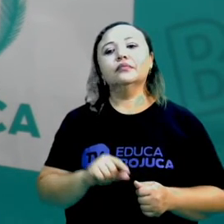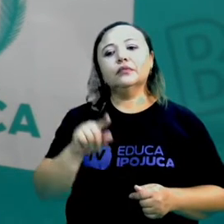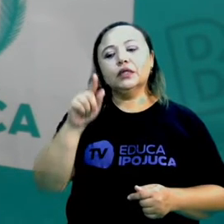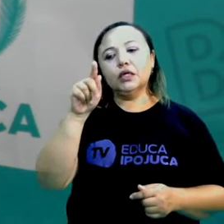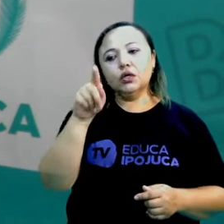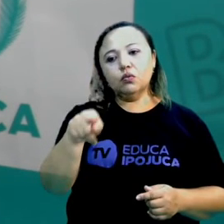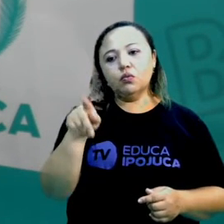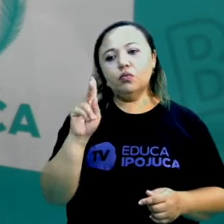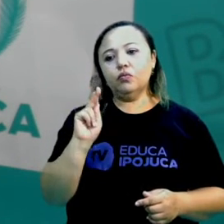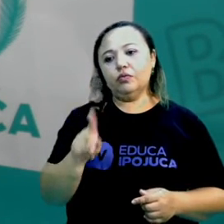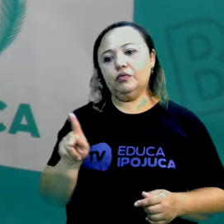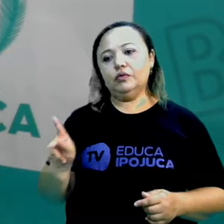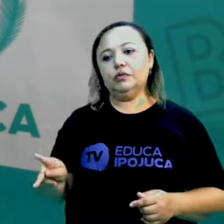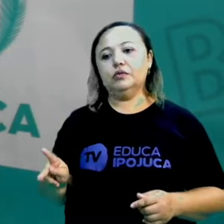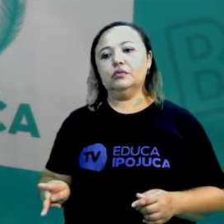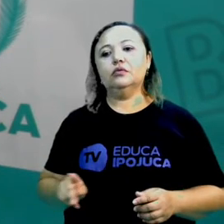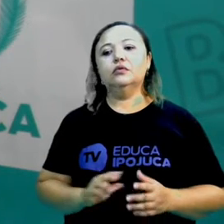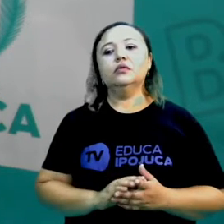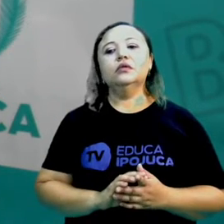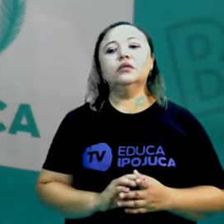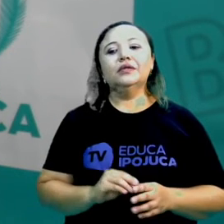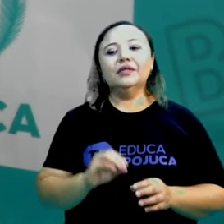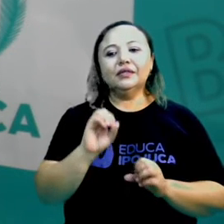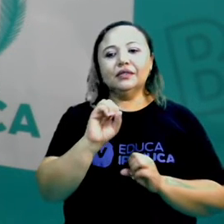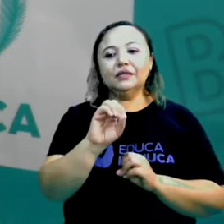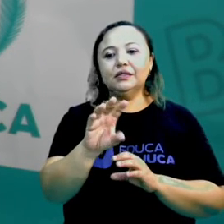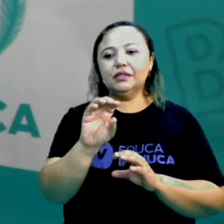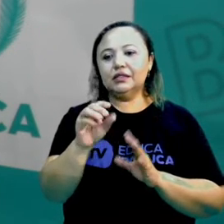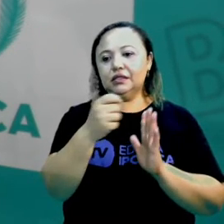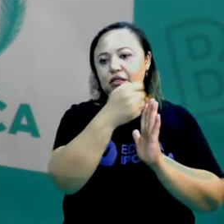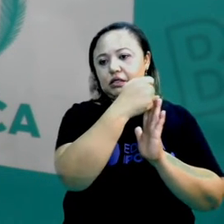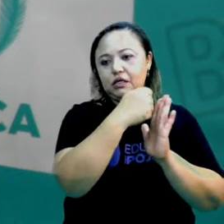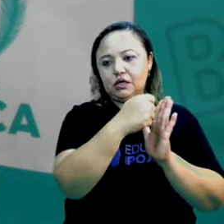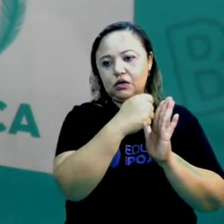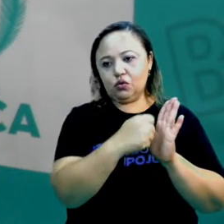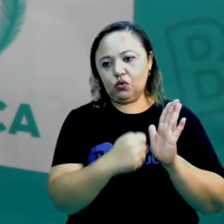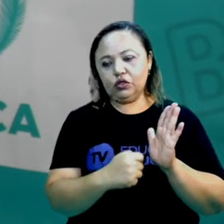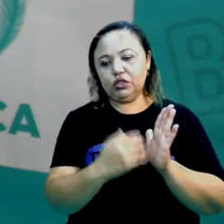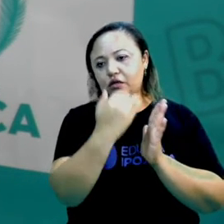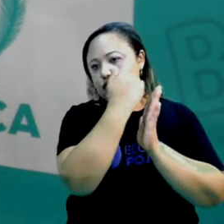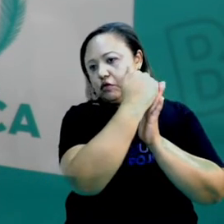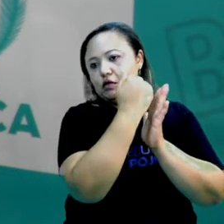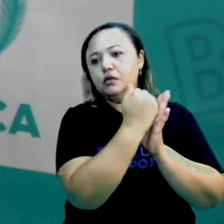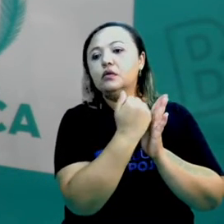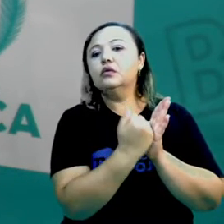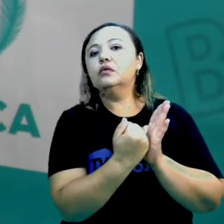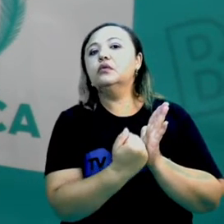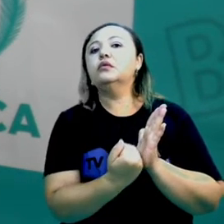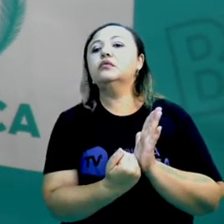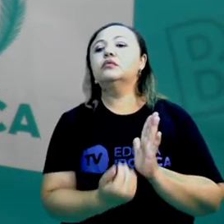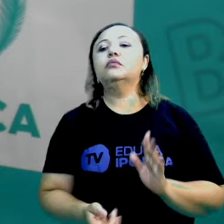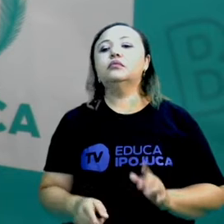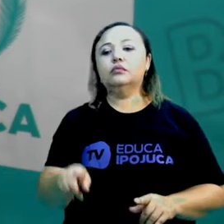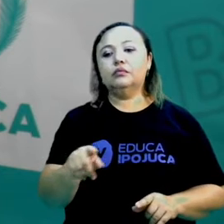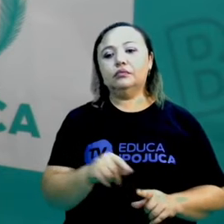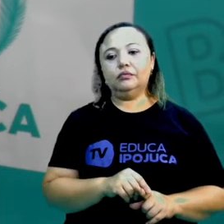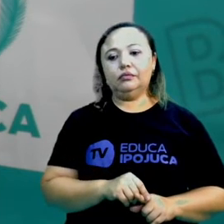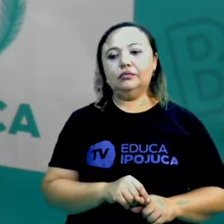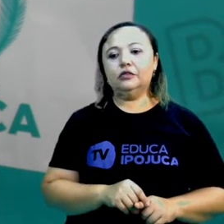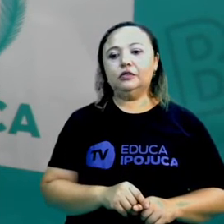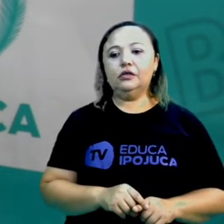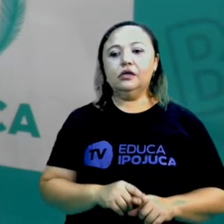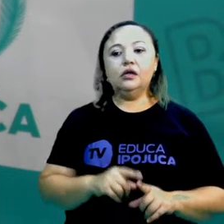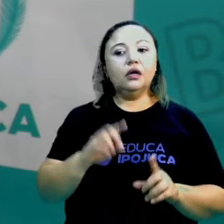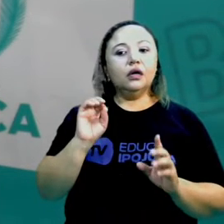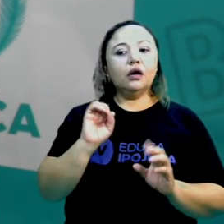seu professor, a sua professora irá estruturar a adição no seu dia a dia,